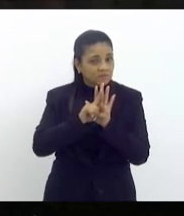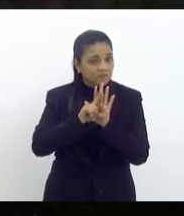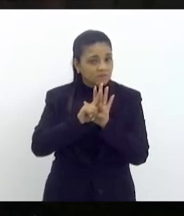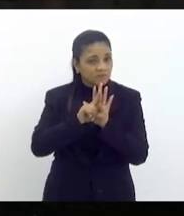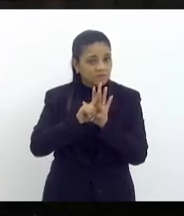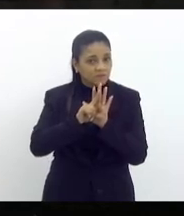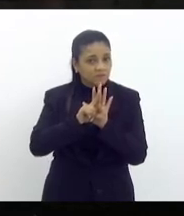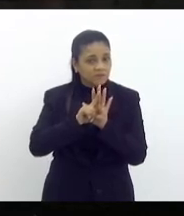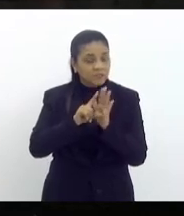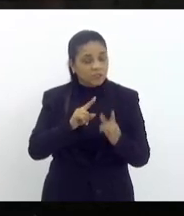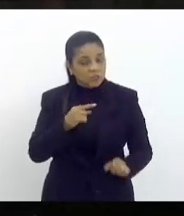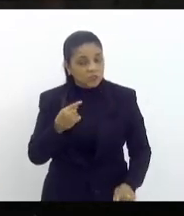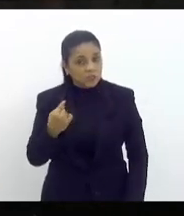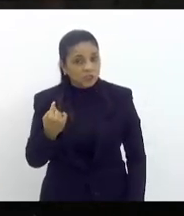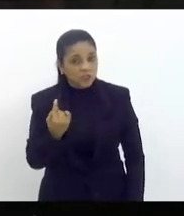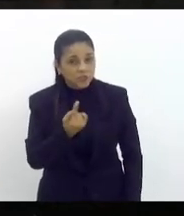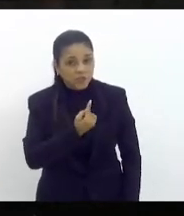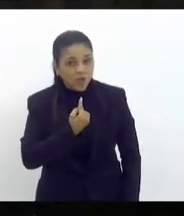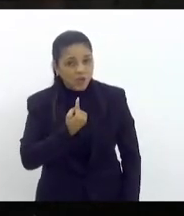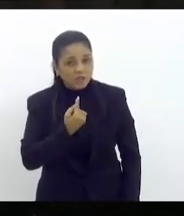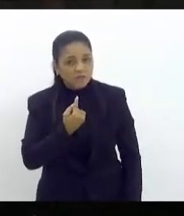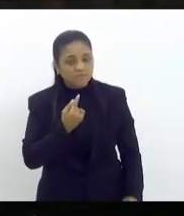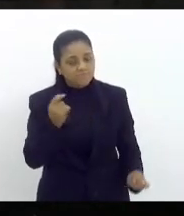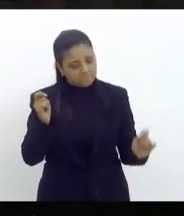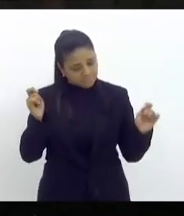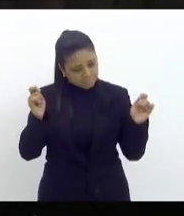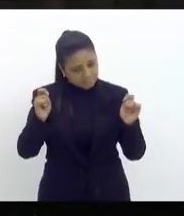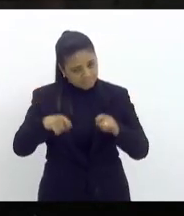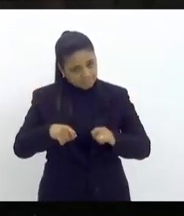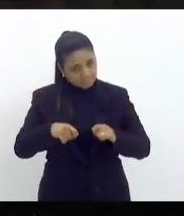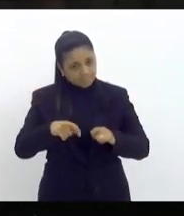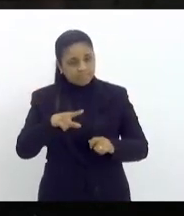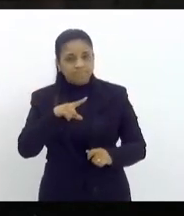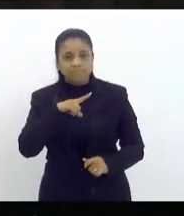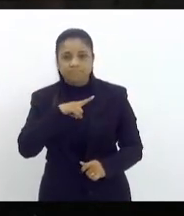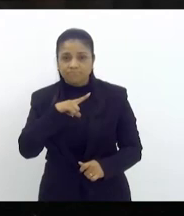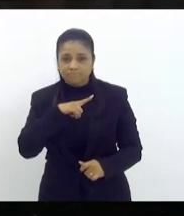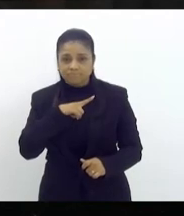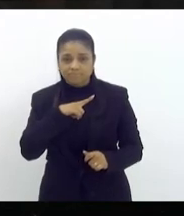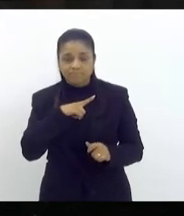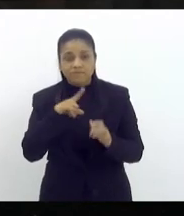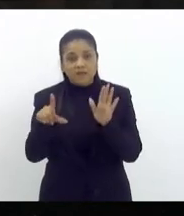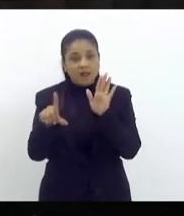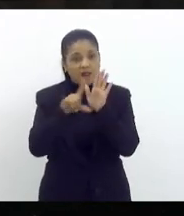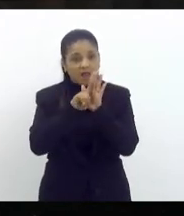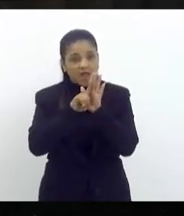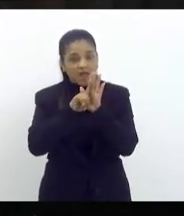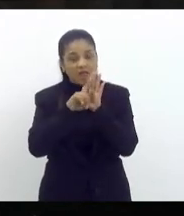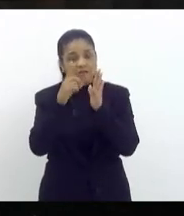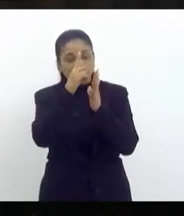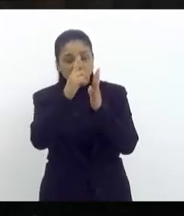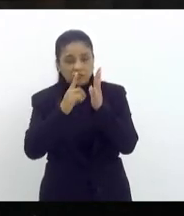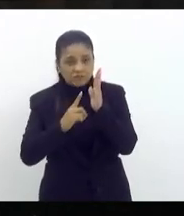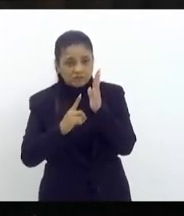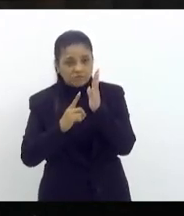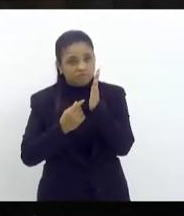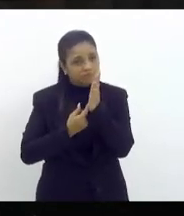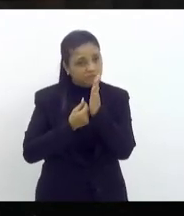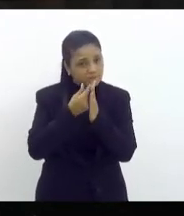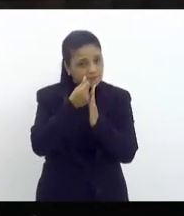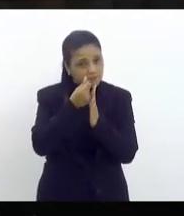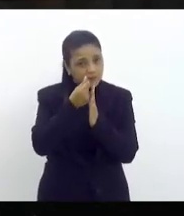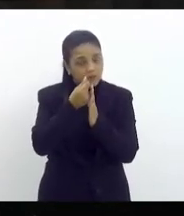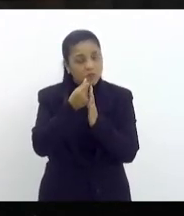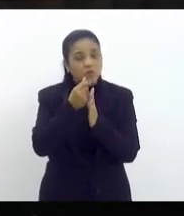nós devemos ter na lei de diretrizes orçamentárias e na futura lei